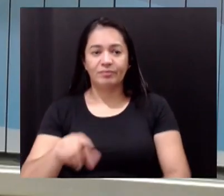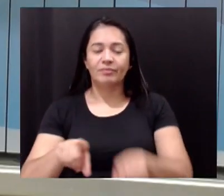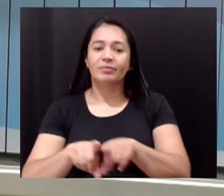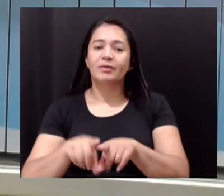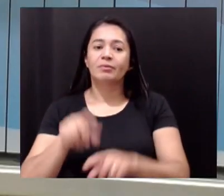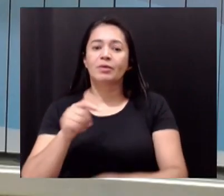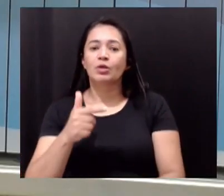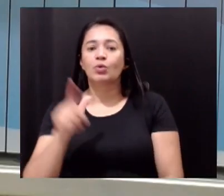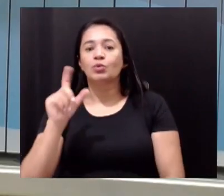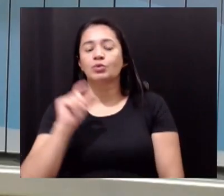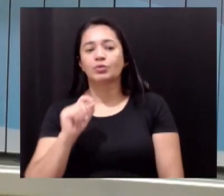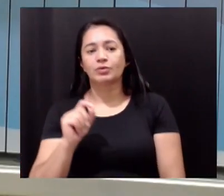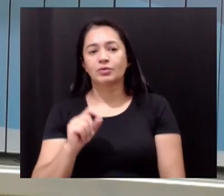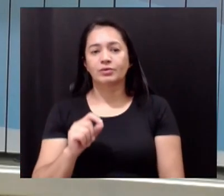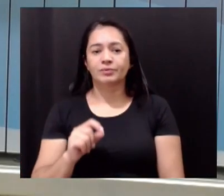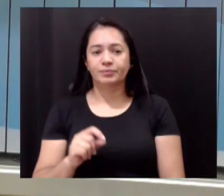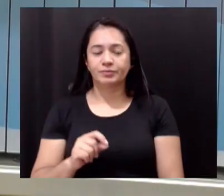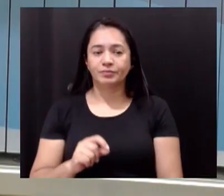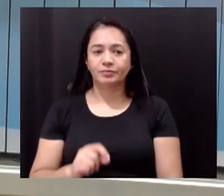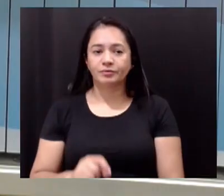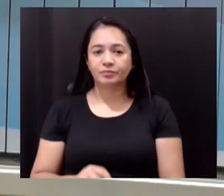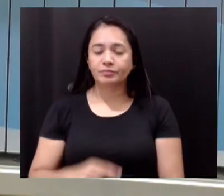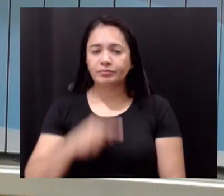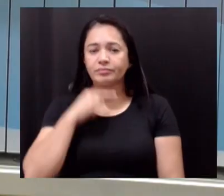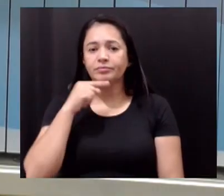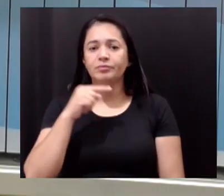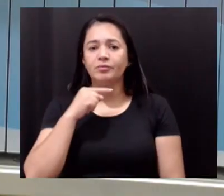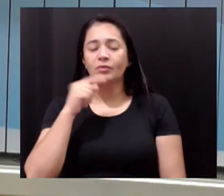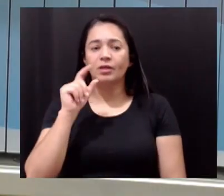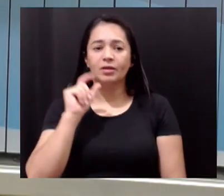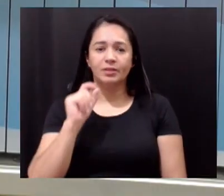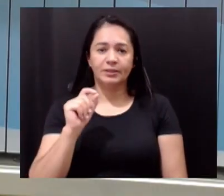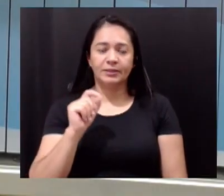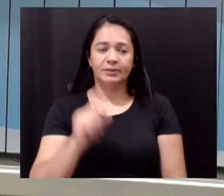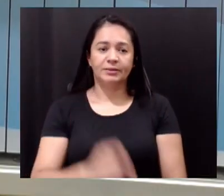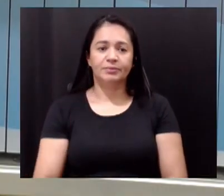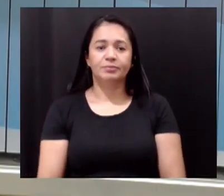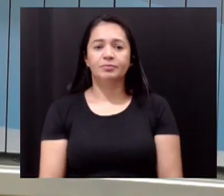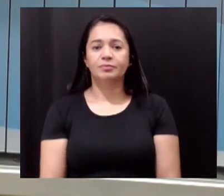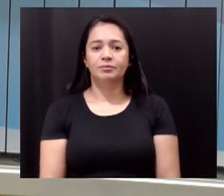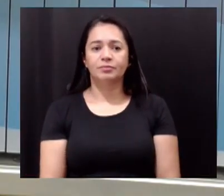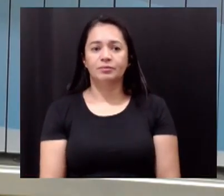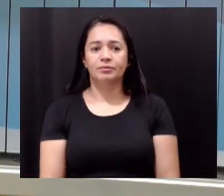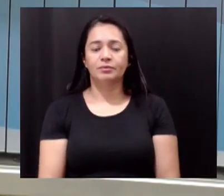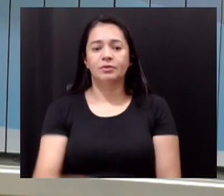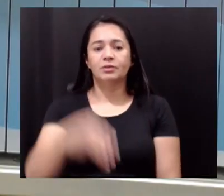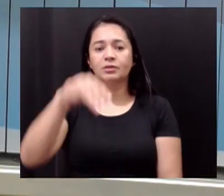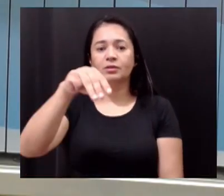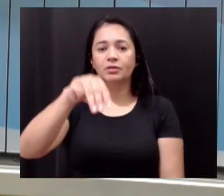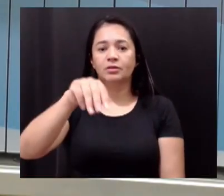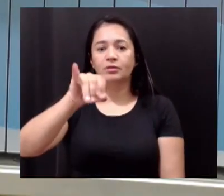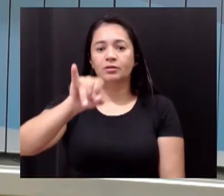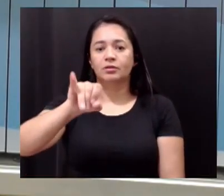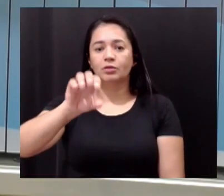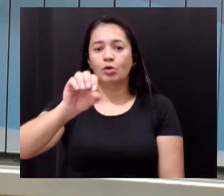aí uma dúvida muito grande entre as mulheres, né? O mioma, ele pode virar câncer de